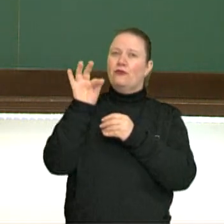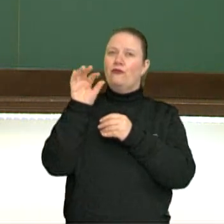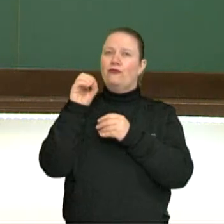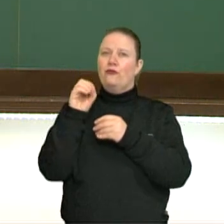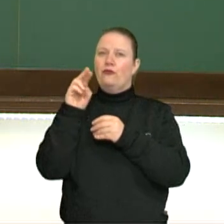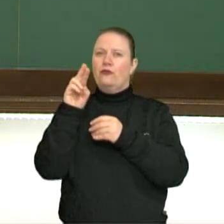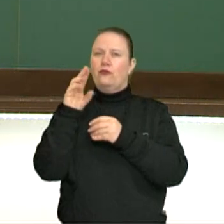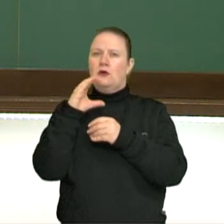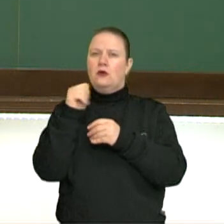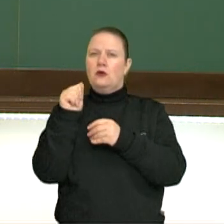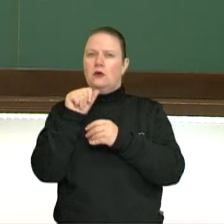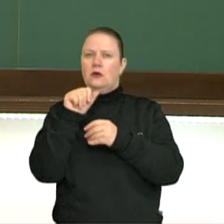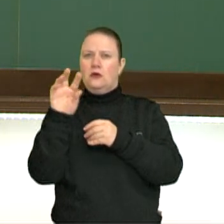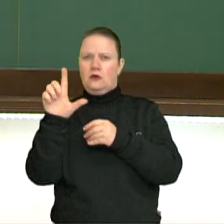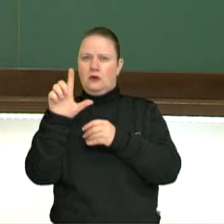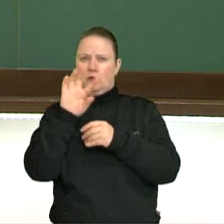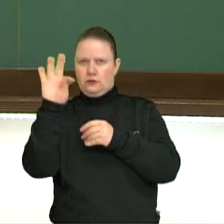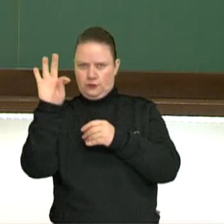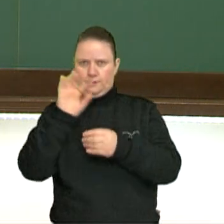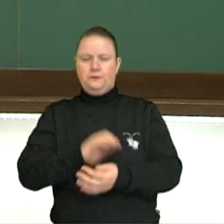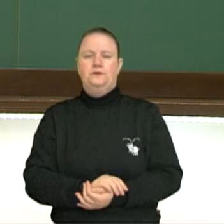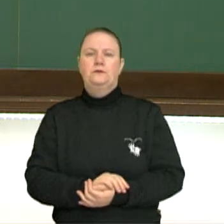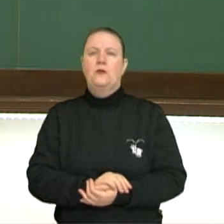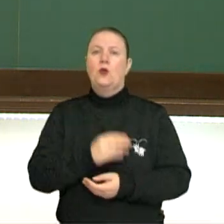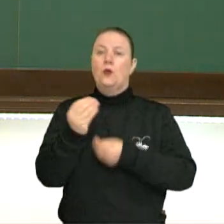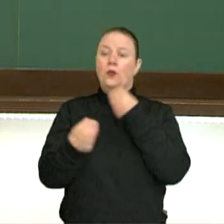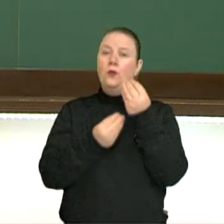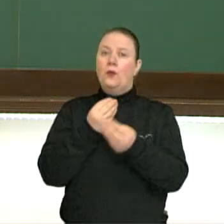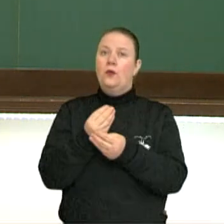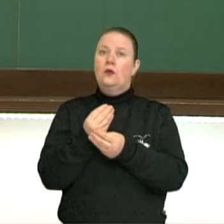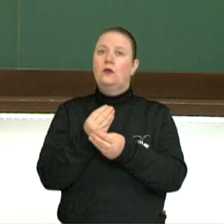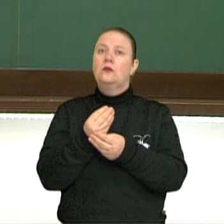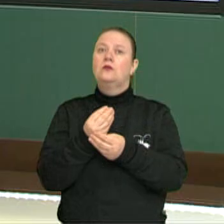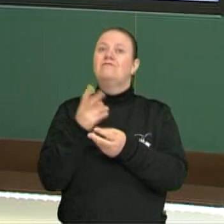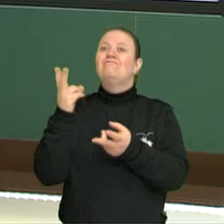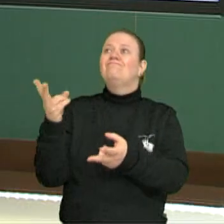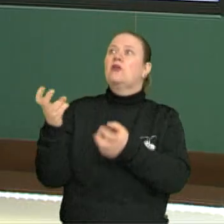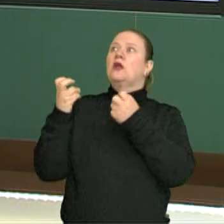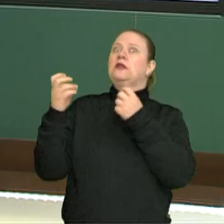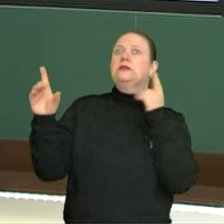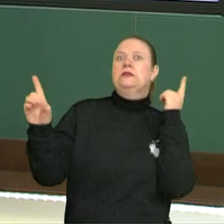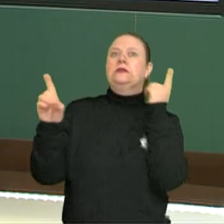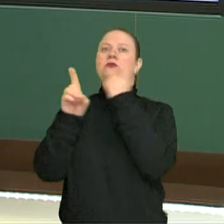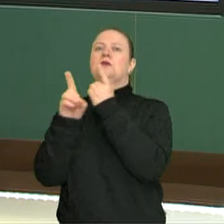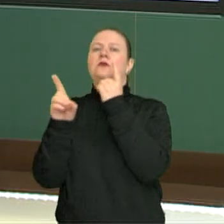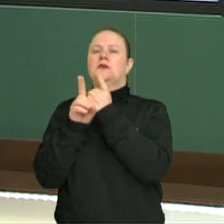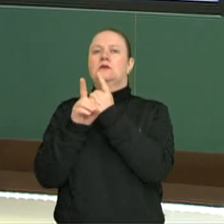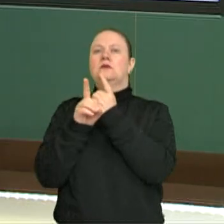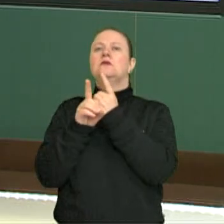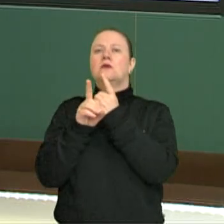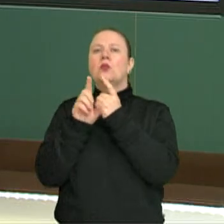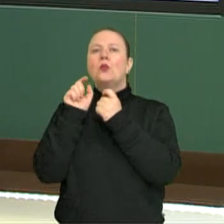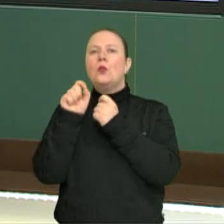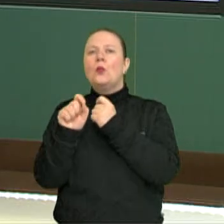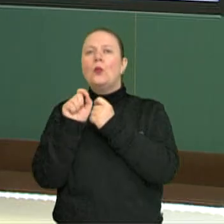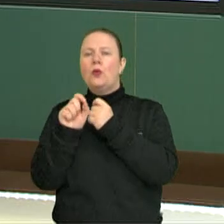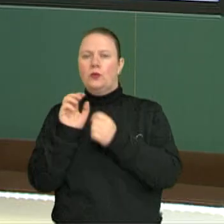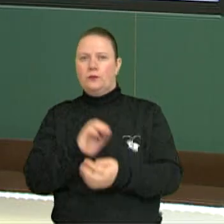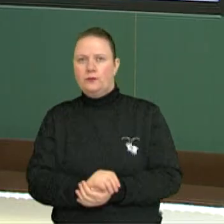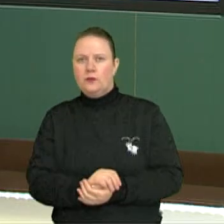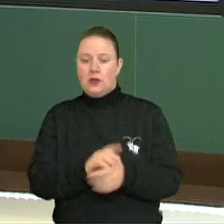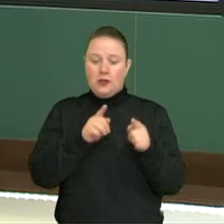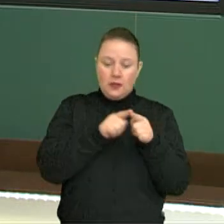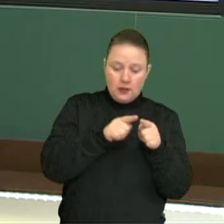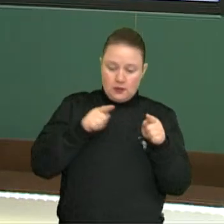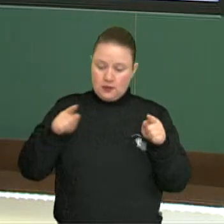aqui, né, esse movimento de rotação do plano de oscilação, você terá esse período